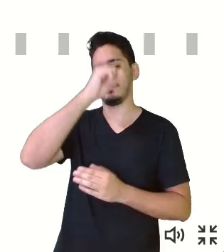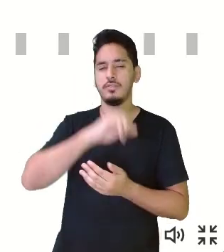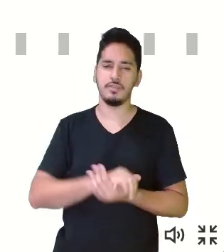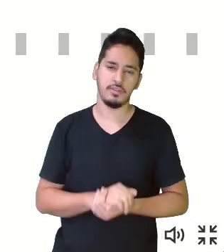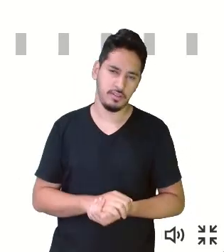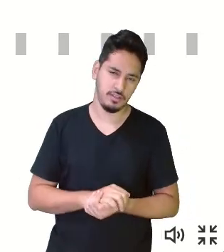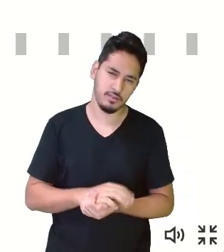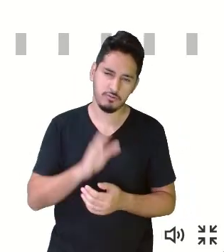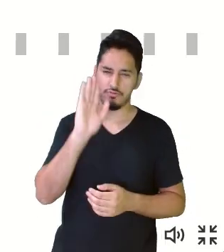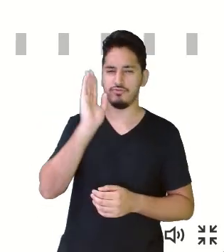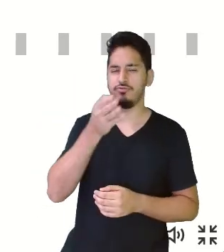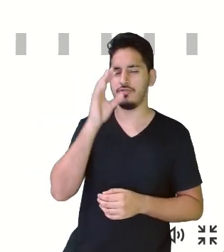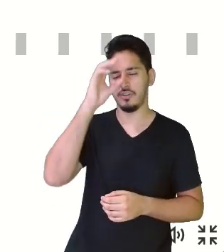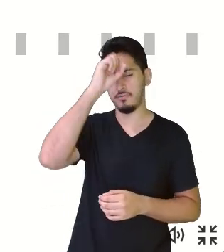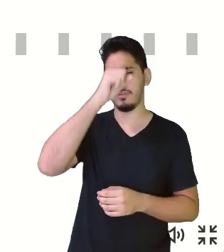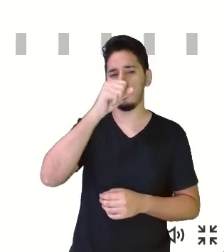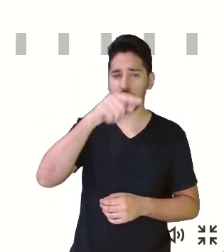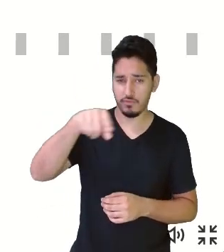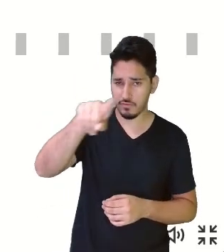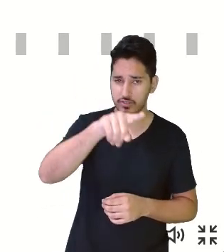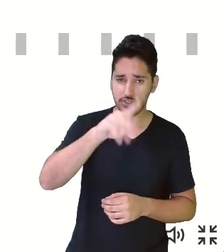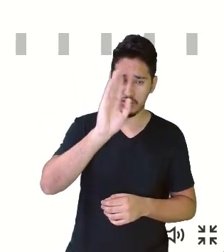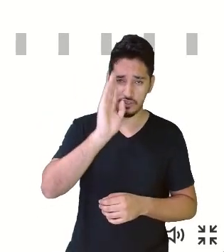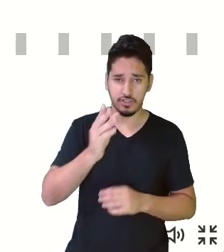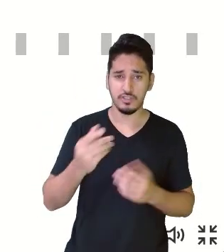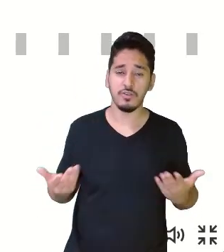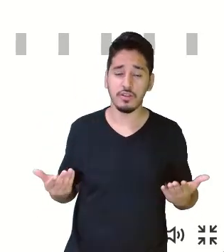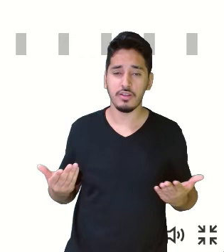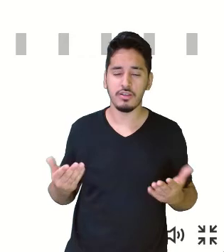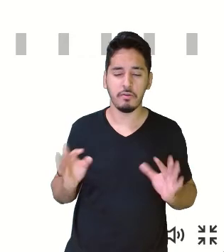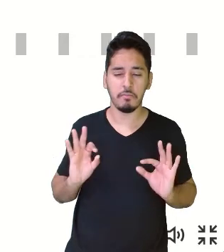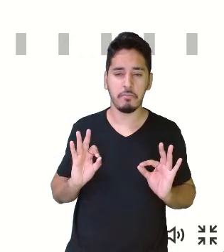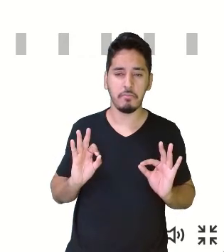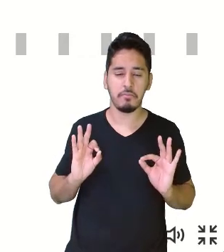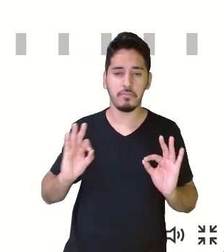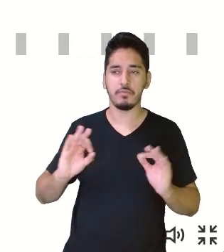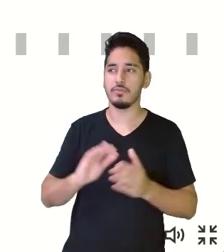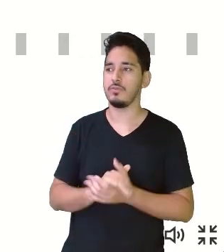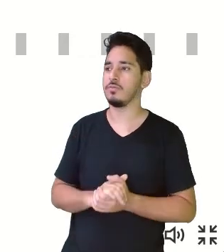ano? Já aprendemos e você já está craque nisso.